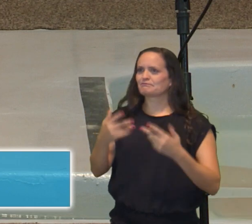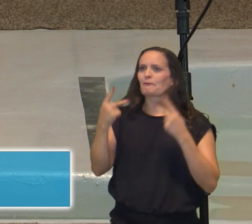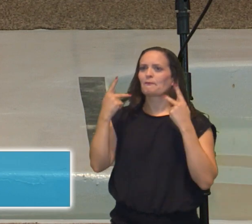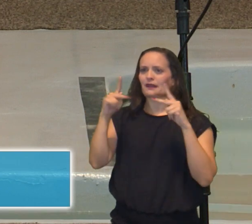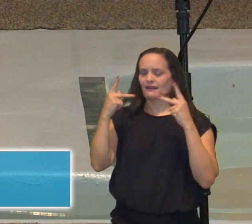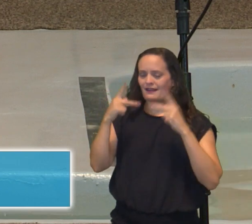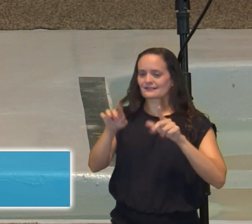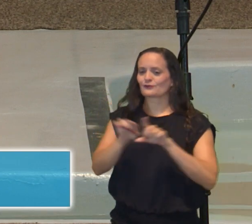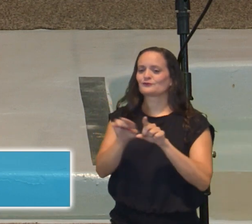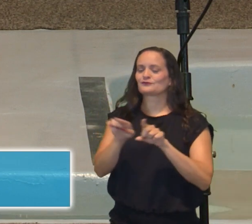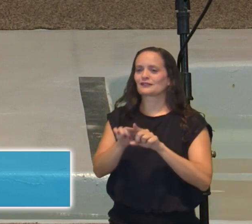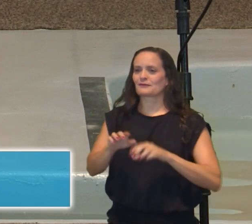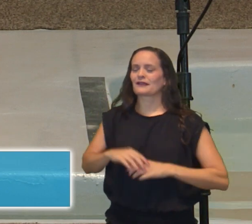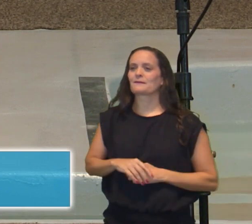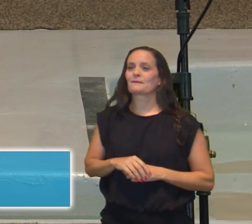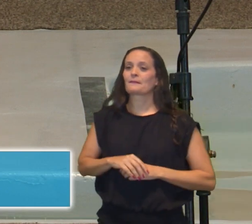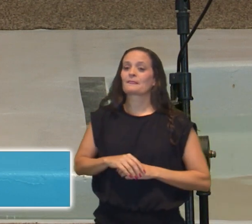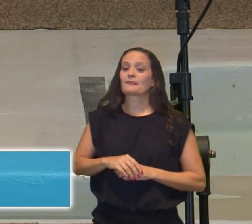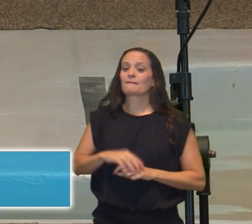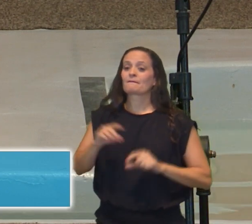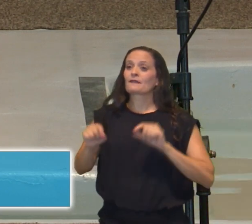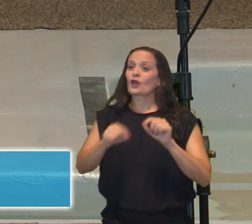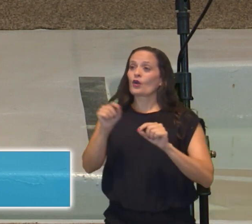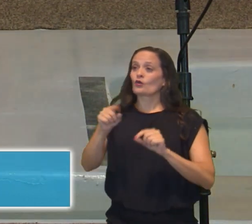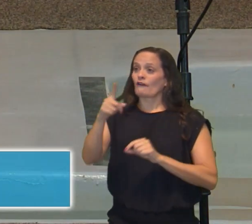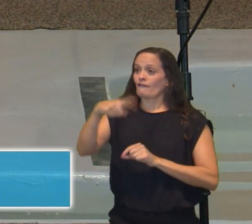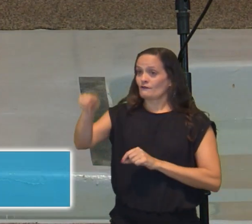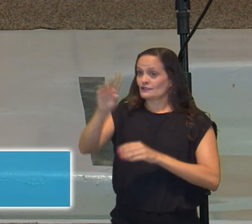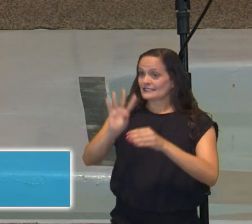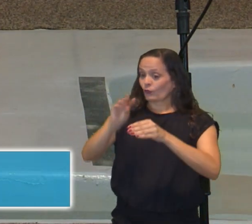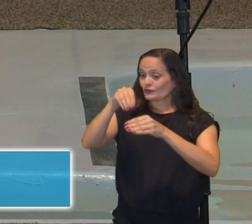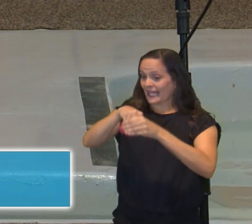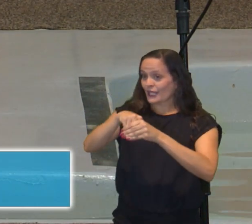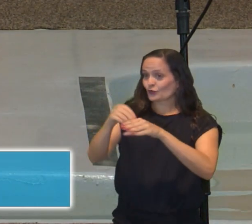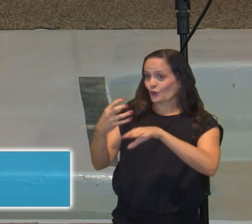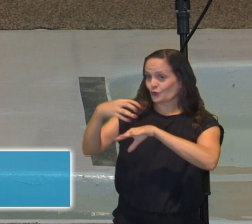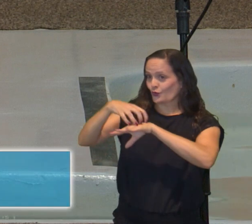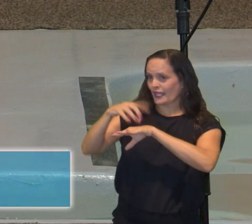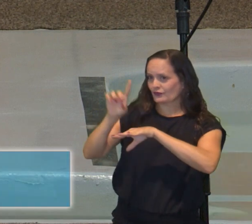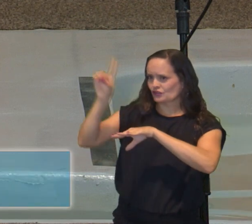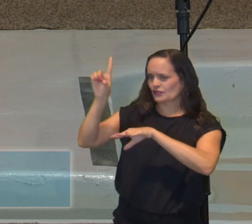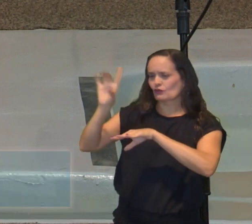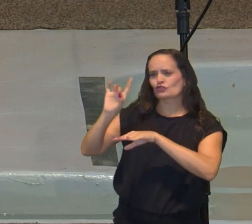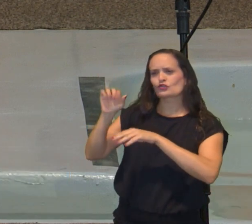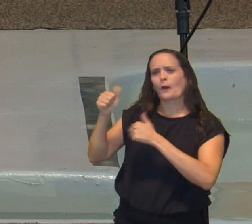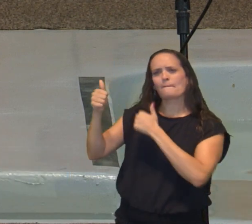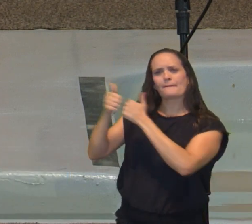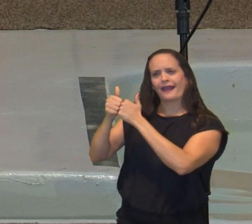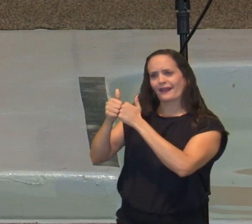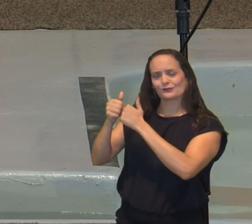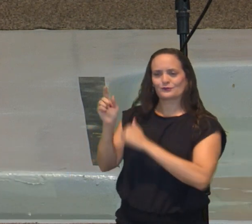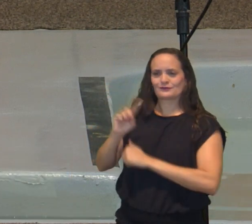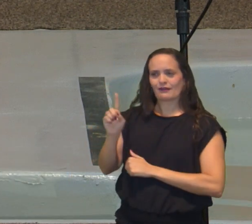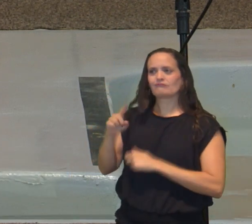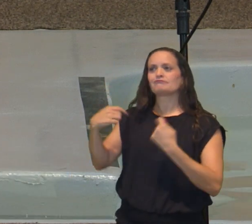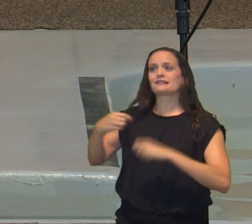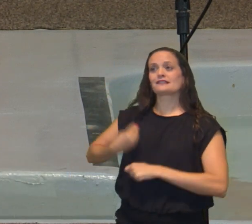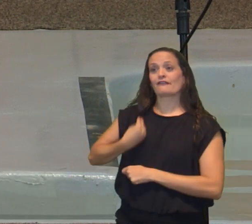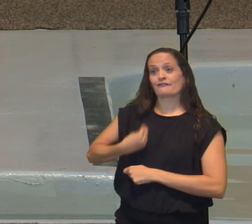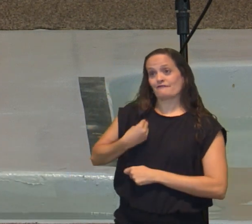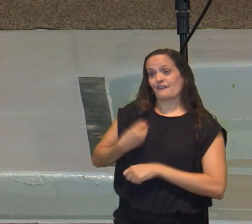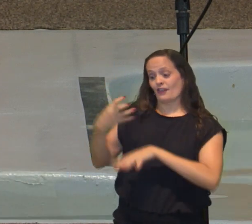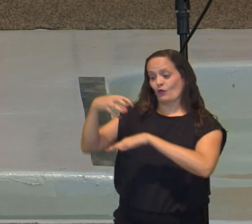receberam o Senhor, que estão dentro do reino e não na periferia do reino.